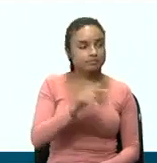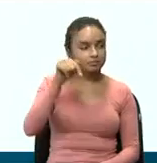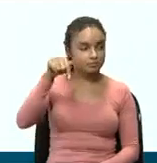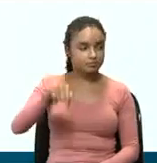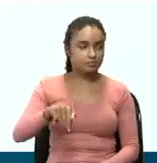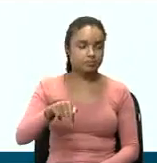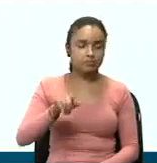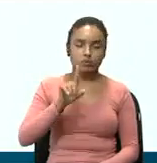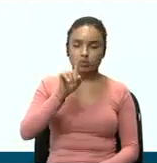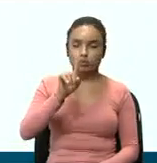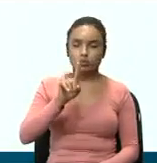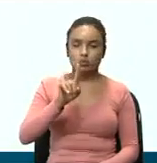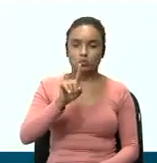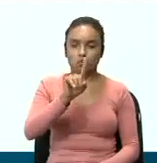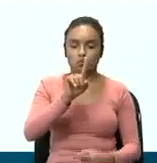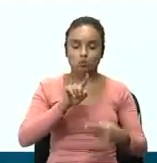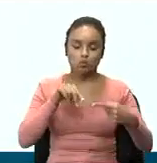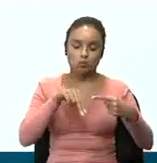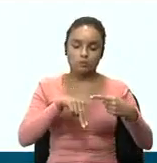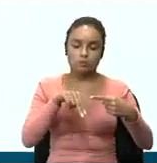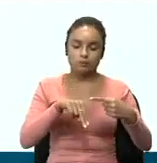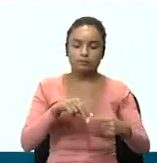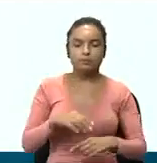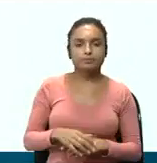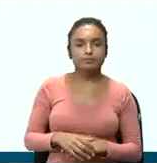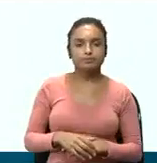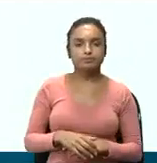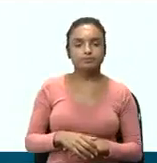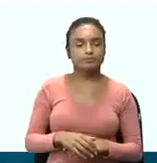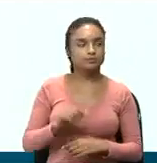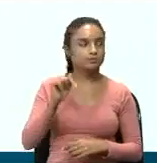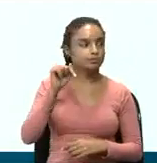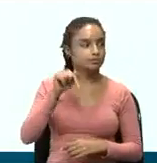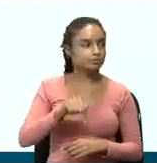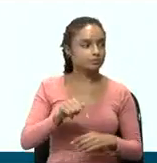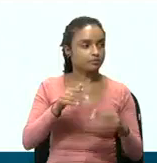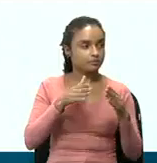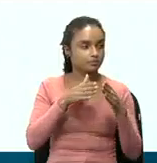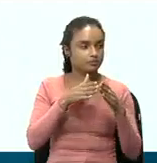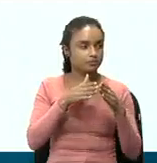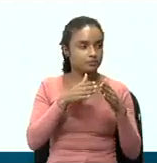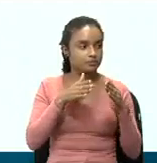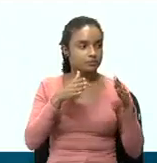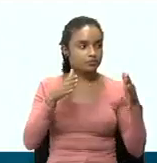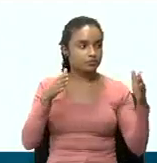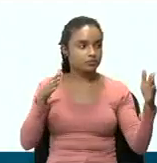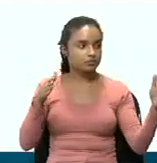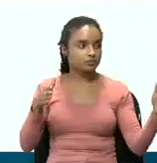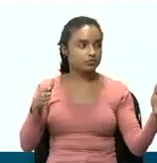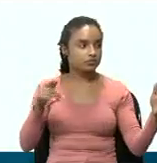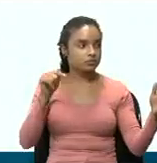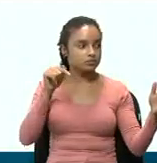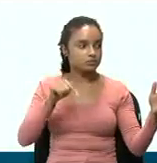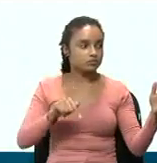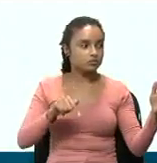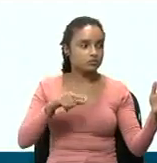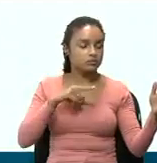n, ok? Nesse caso, essa constante pode ser extraída do